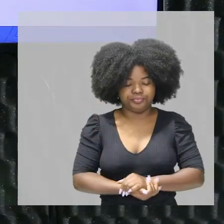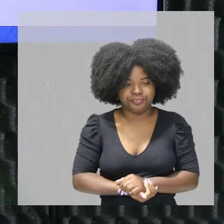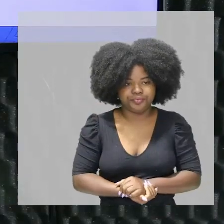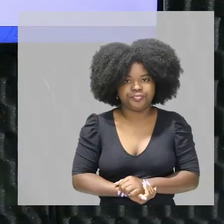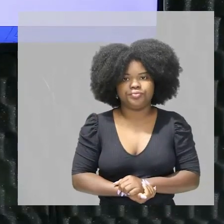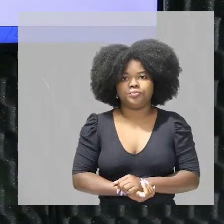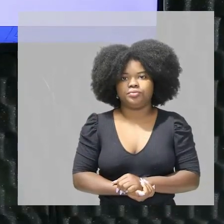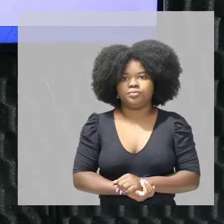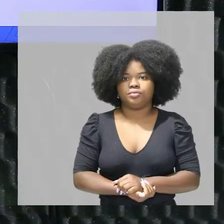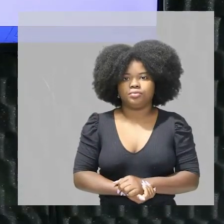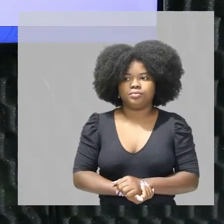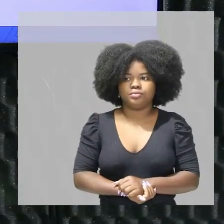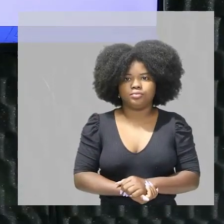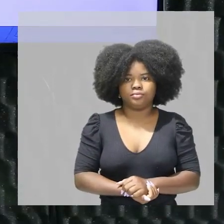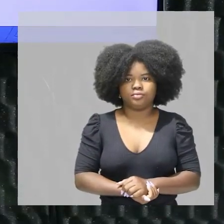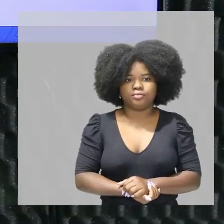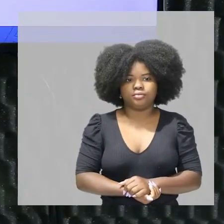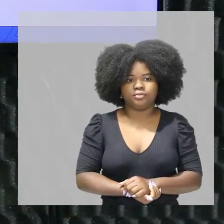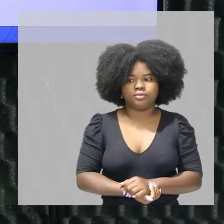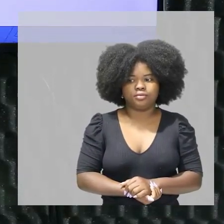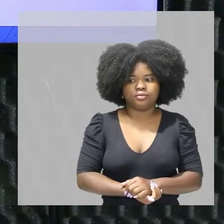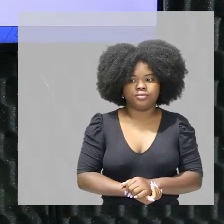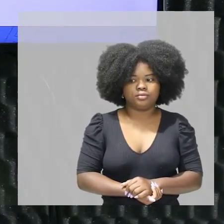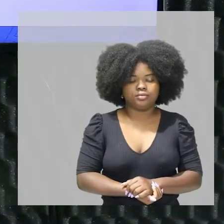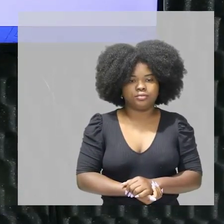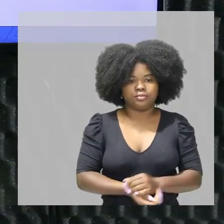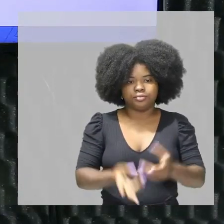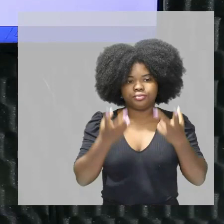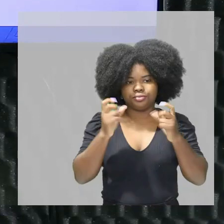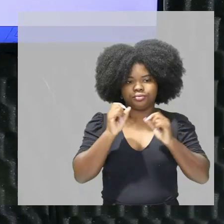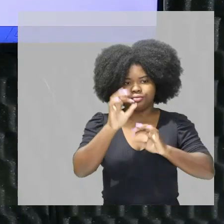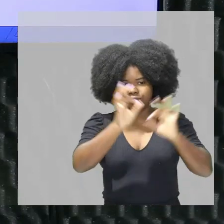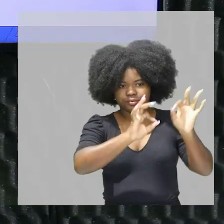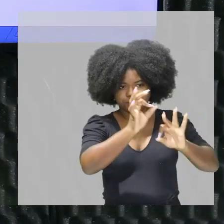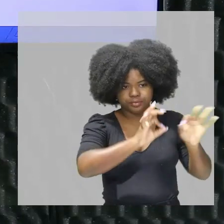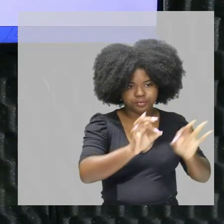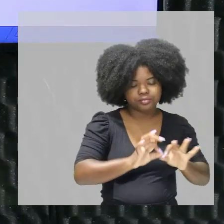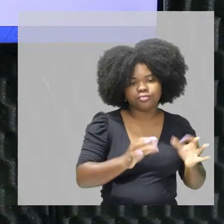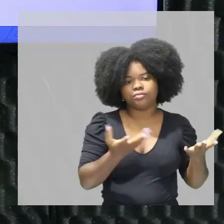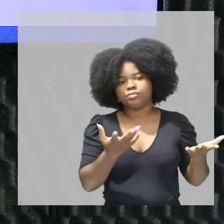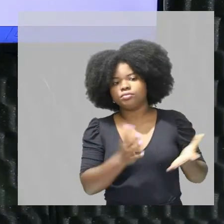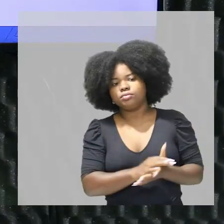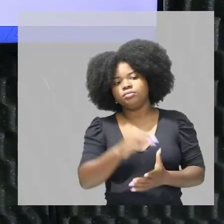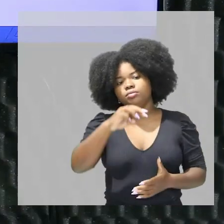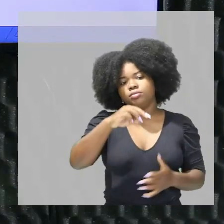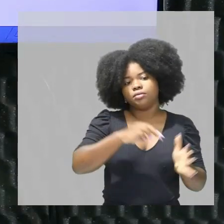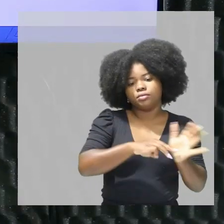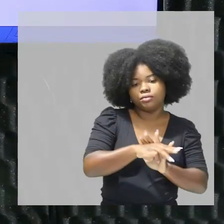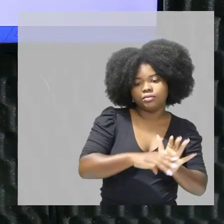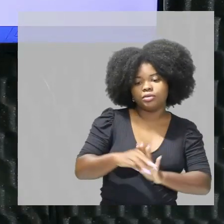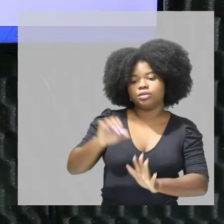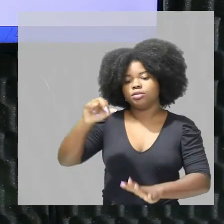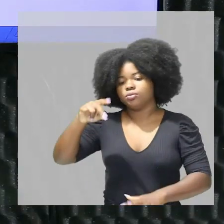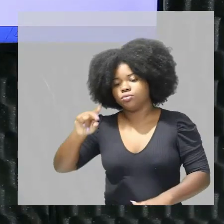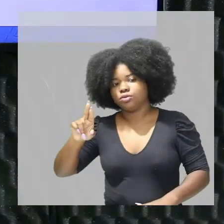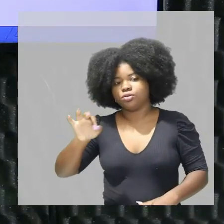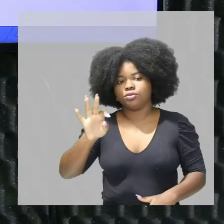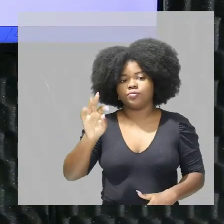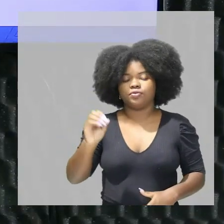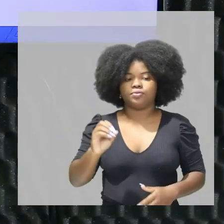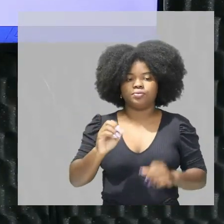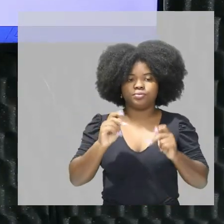então marca aí para você letra A correto e perceba a formulação certo método indutivo e método dedutivo